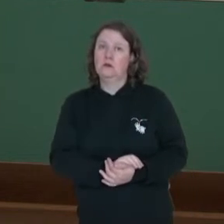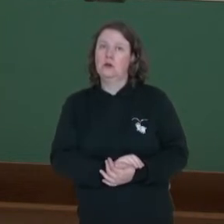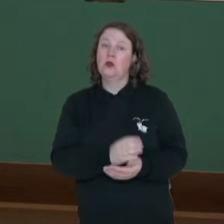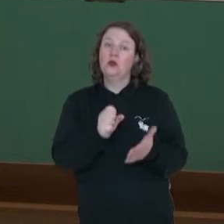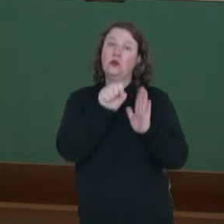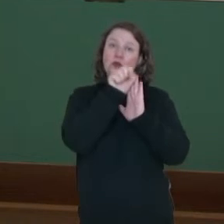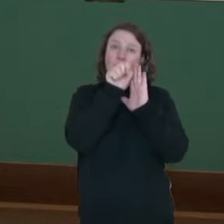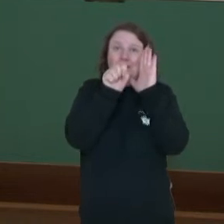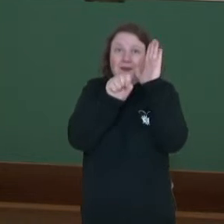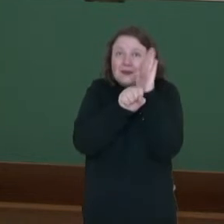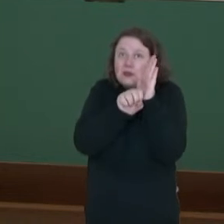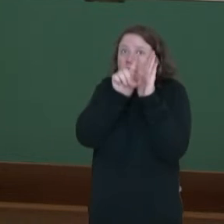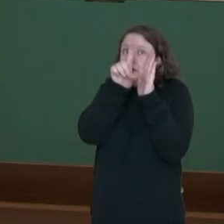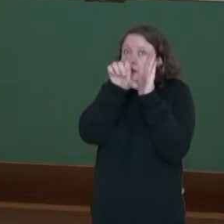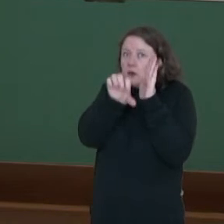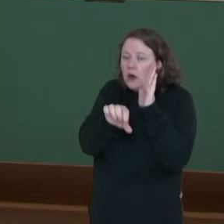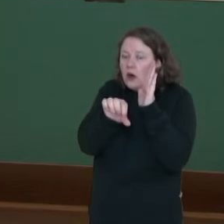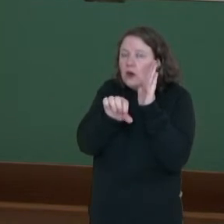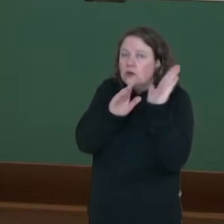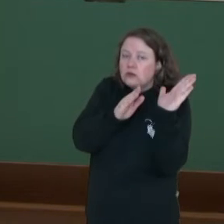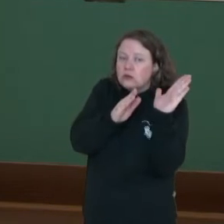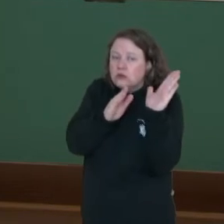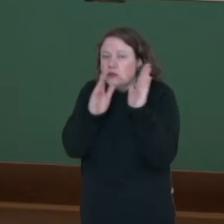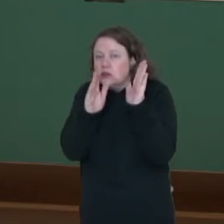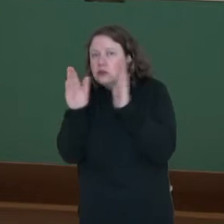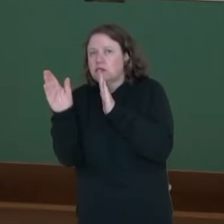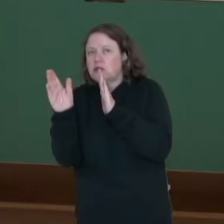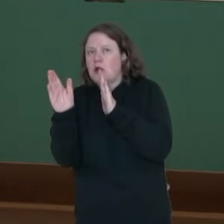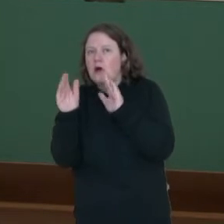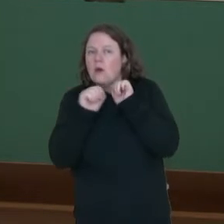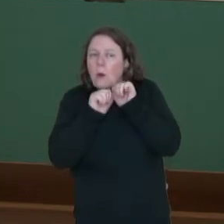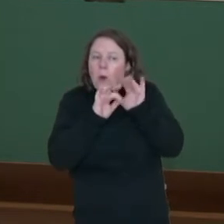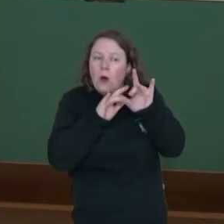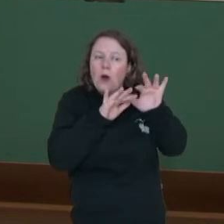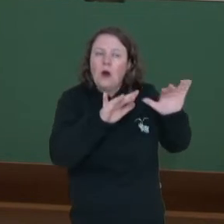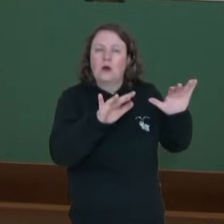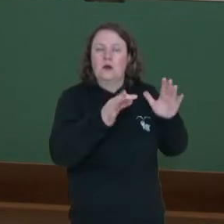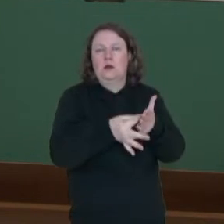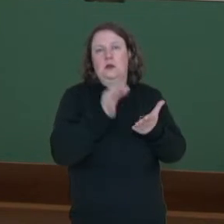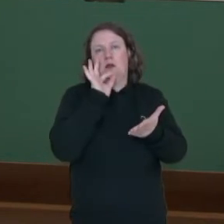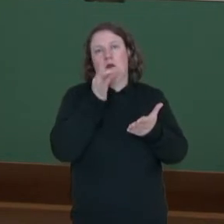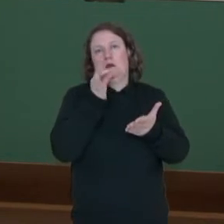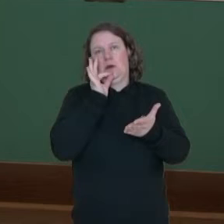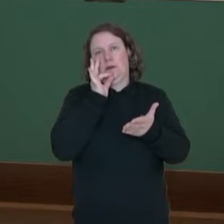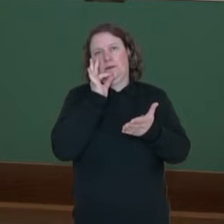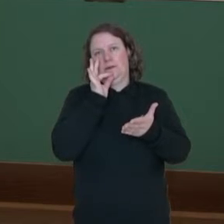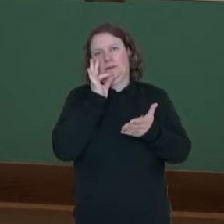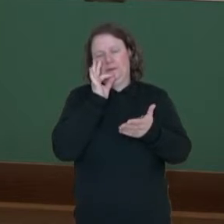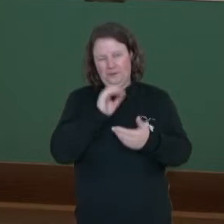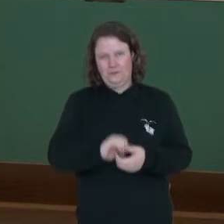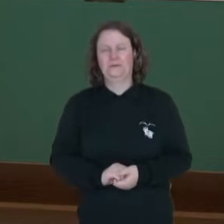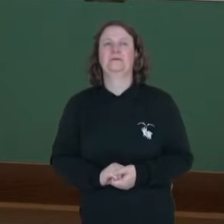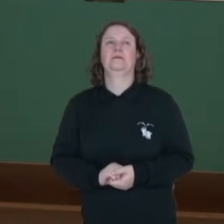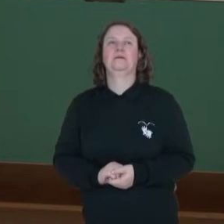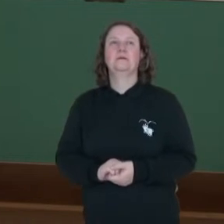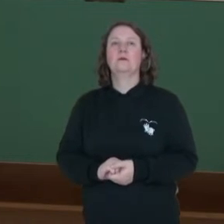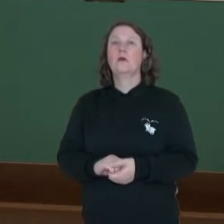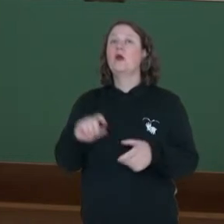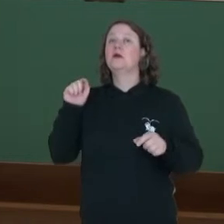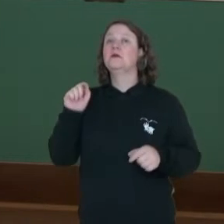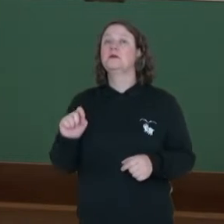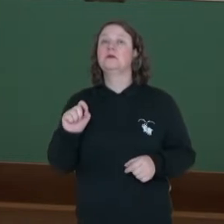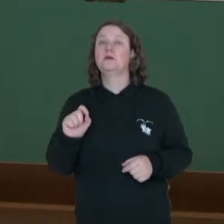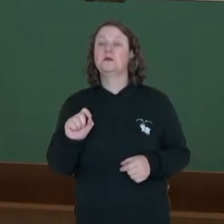século XIX, nós tivemos uma intensificação da produção cafeeira aqui no nosso estado, né? Então, para que a gente